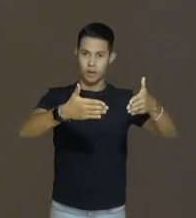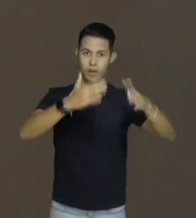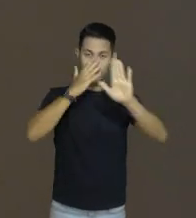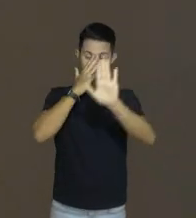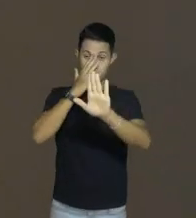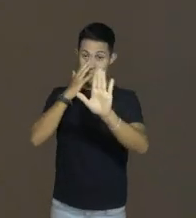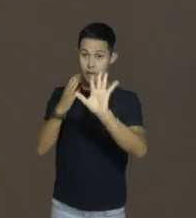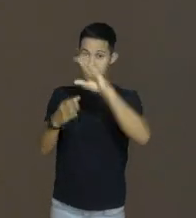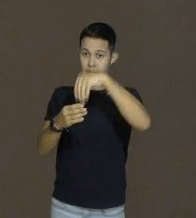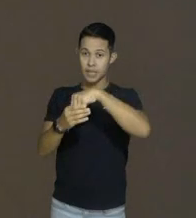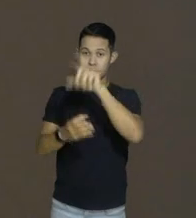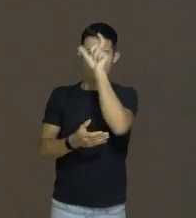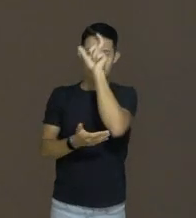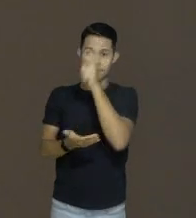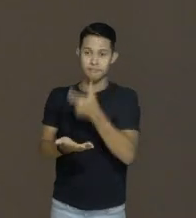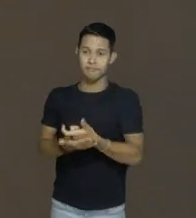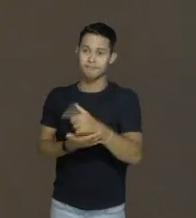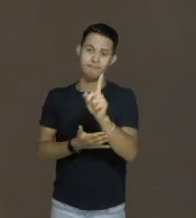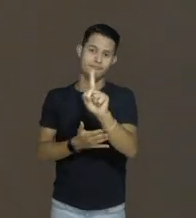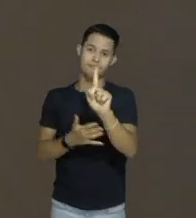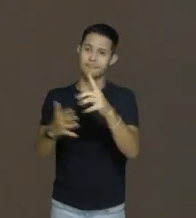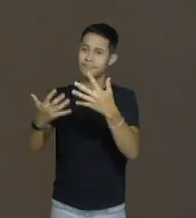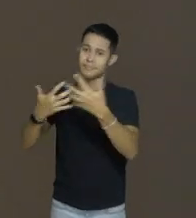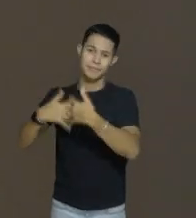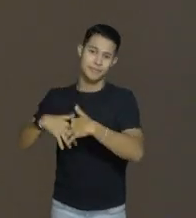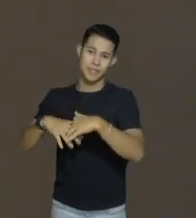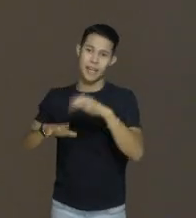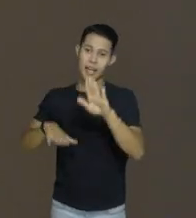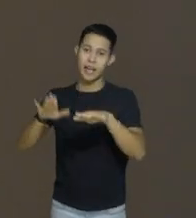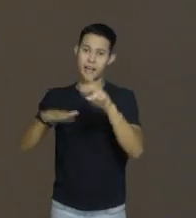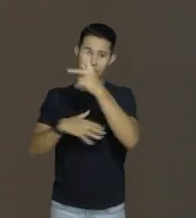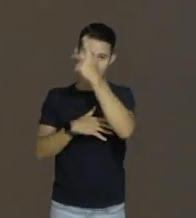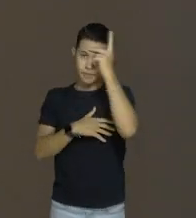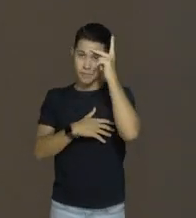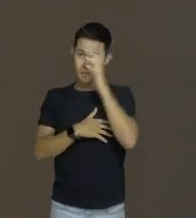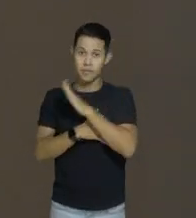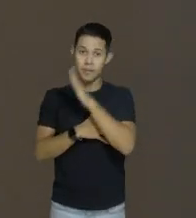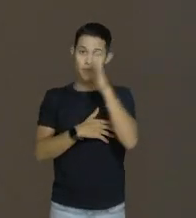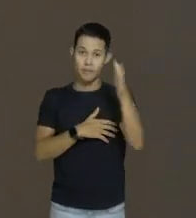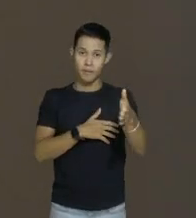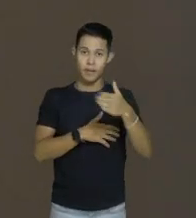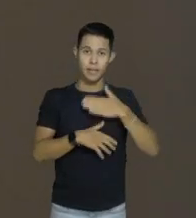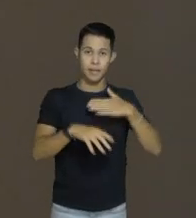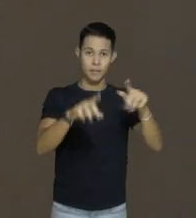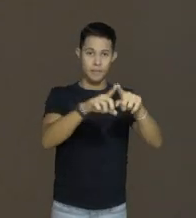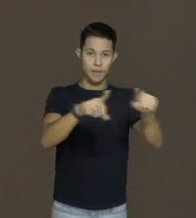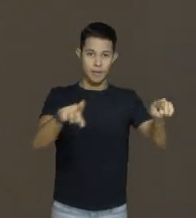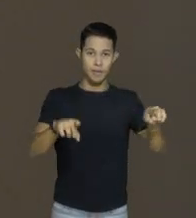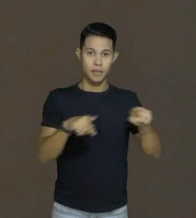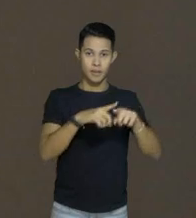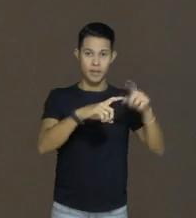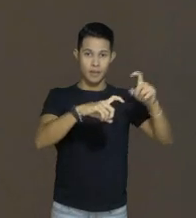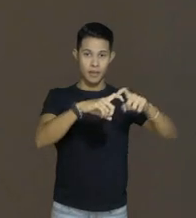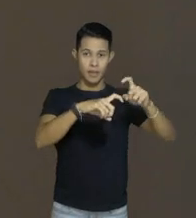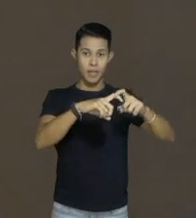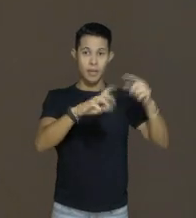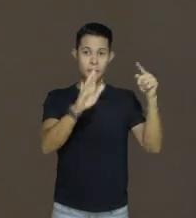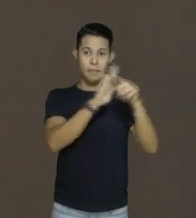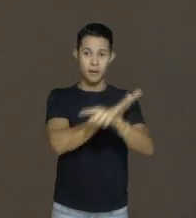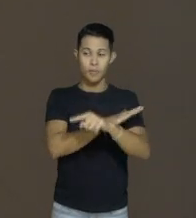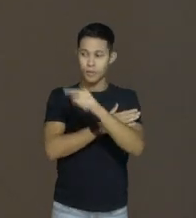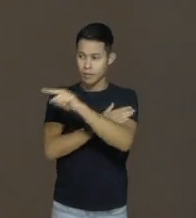efeito. Sabe? As pessoas hoje em dia já entram no meu consultório, a senhora vai receitar cannabis? Não. Cannabis é uma coisa